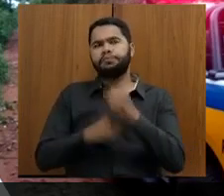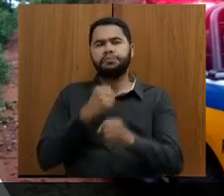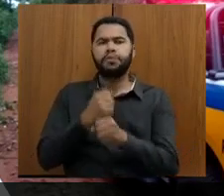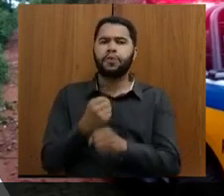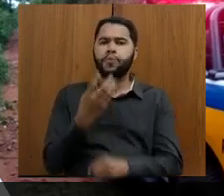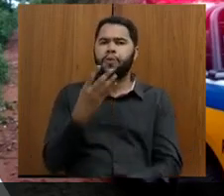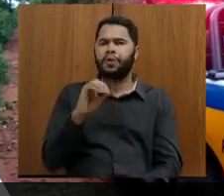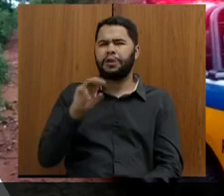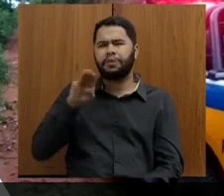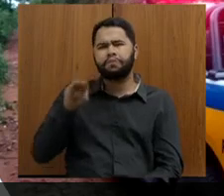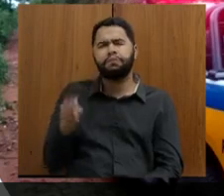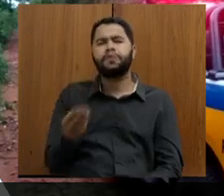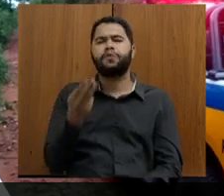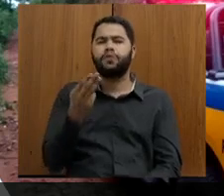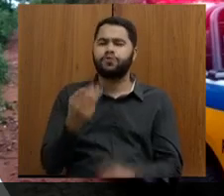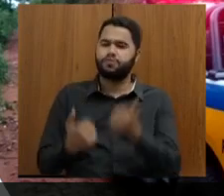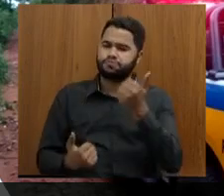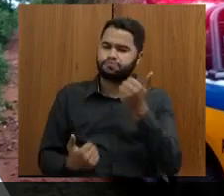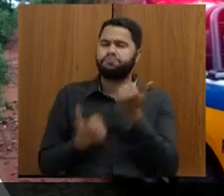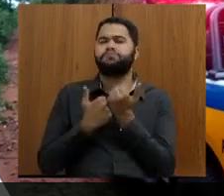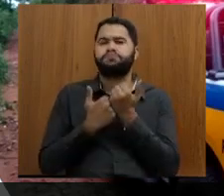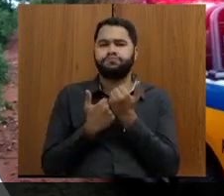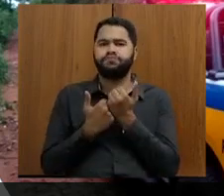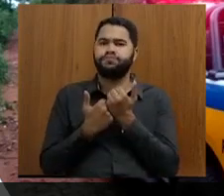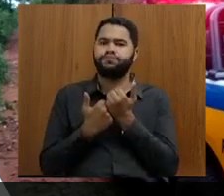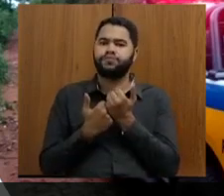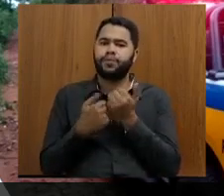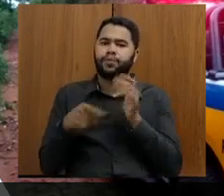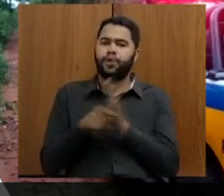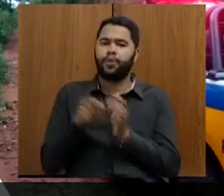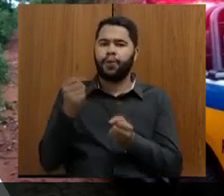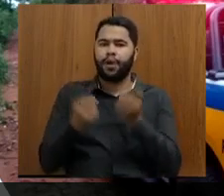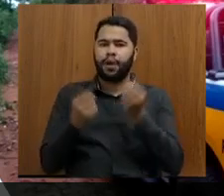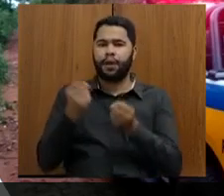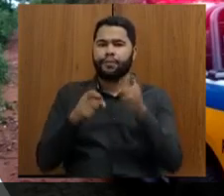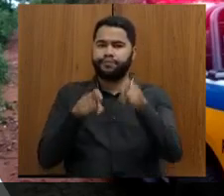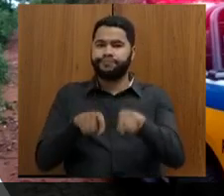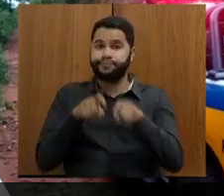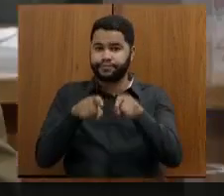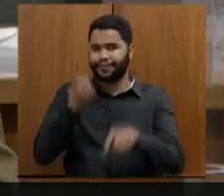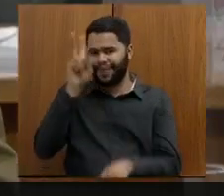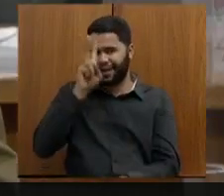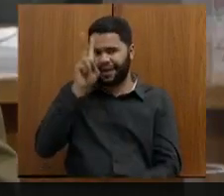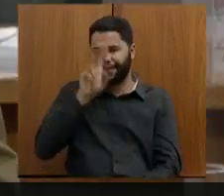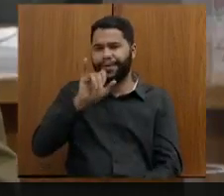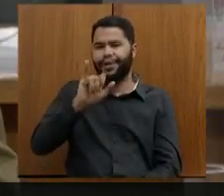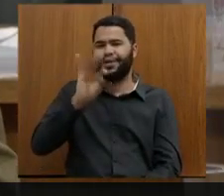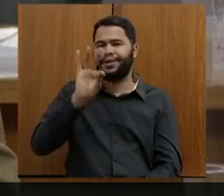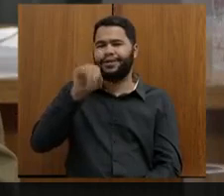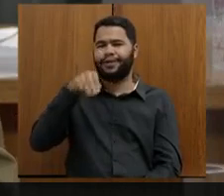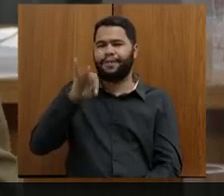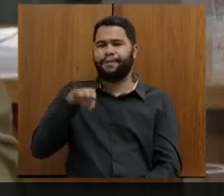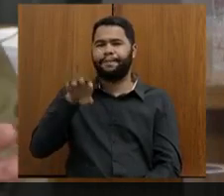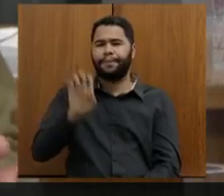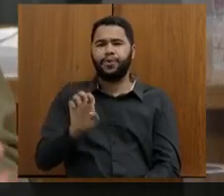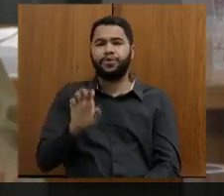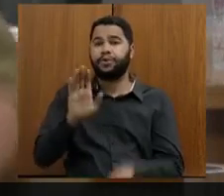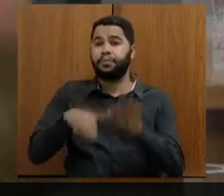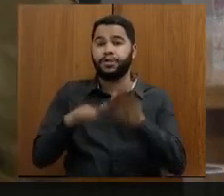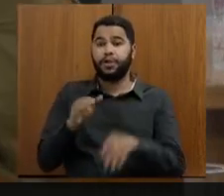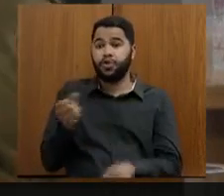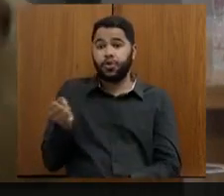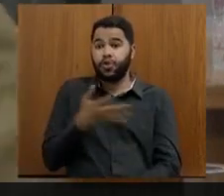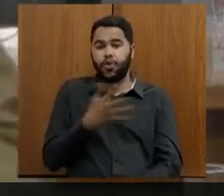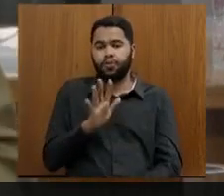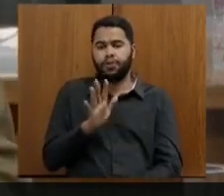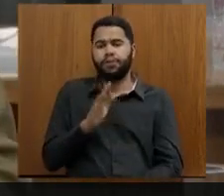cerca de 40 milhões para fortalecer E essas Patrulhas rurais lembro agora lá de Itamonte né Senhor eu te mando as vezes uma viatura que nem